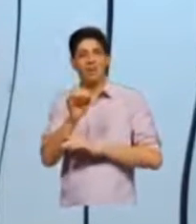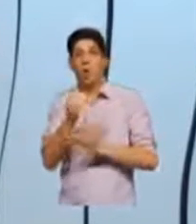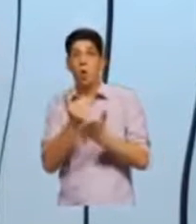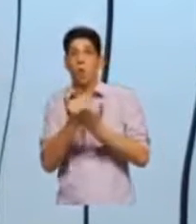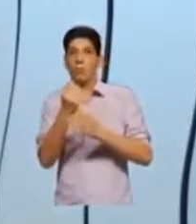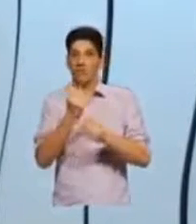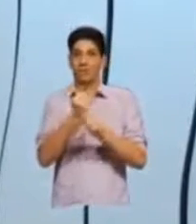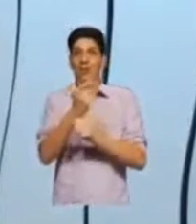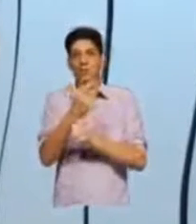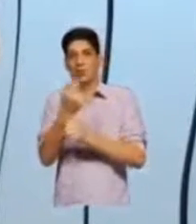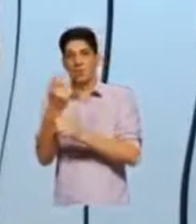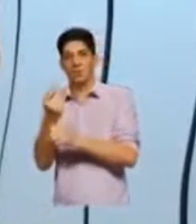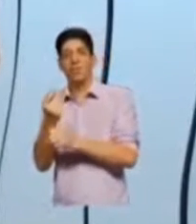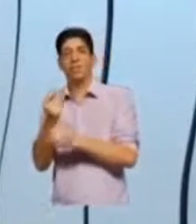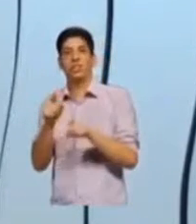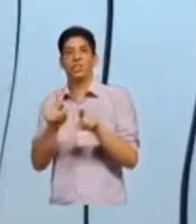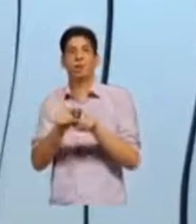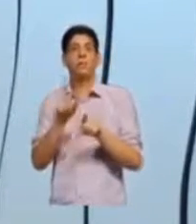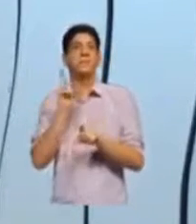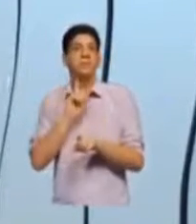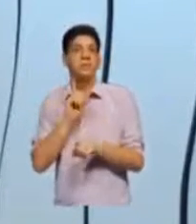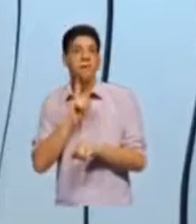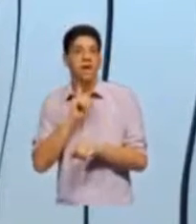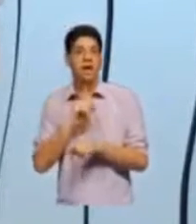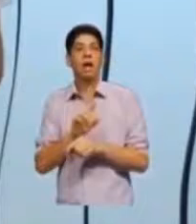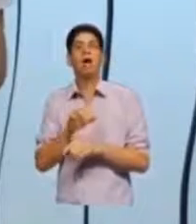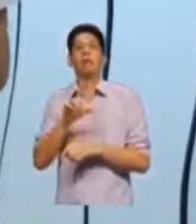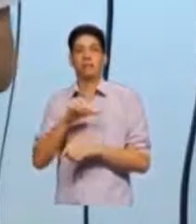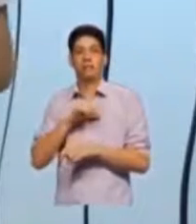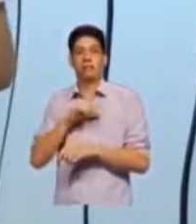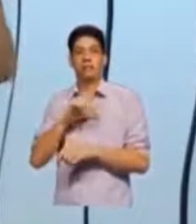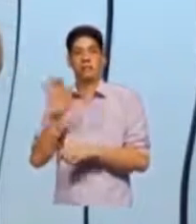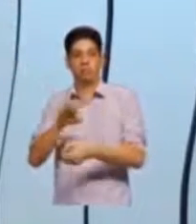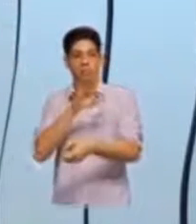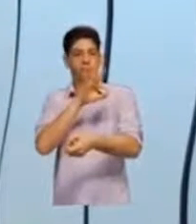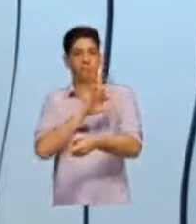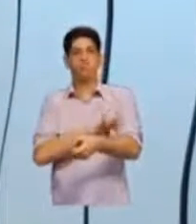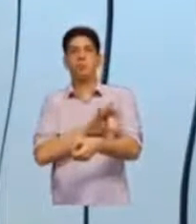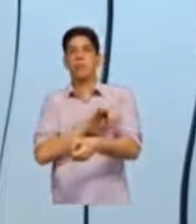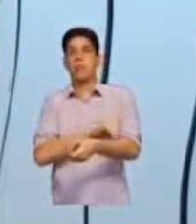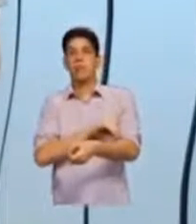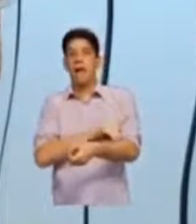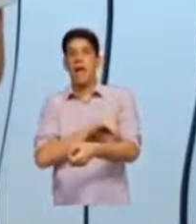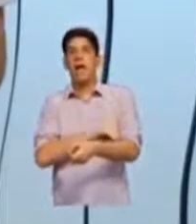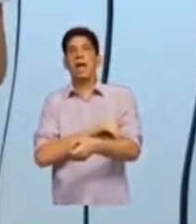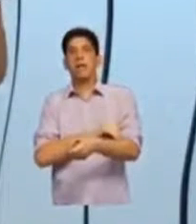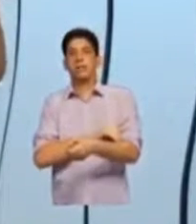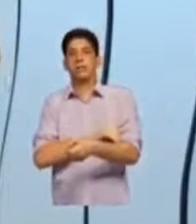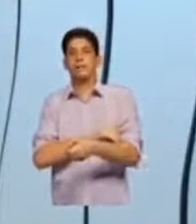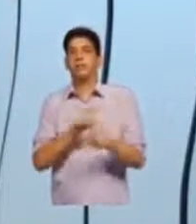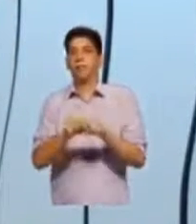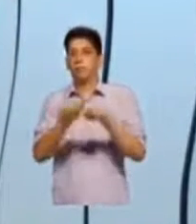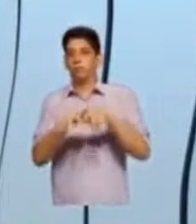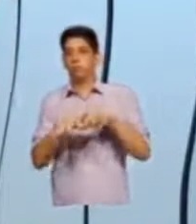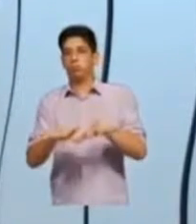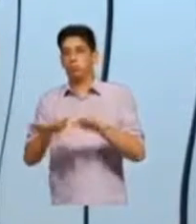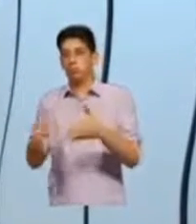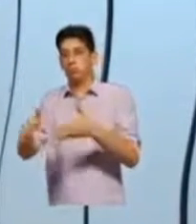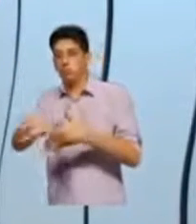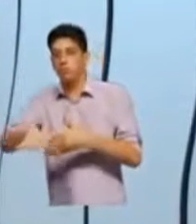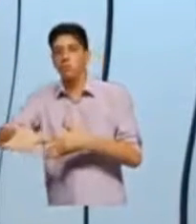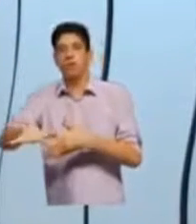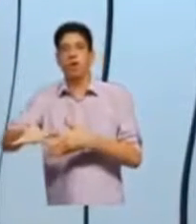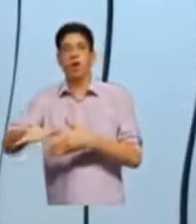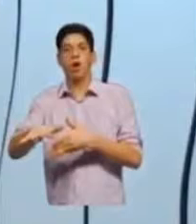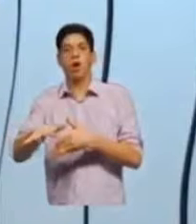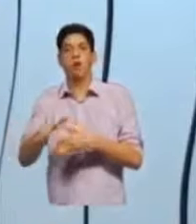Gerais, confirmados não sei quantos casos de dengue, a epidemia da dengue. Esse ano não